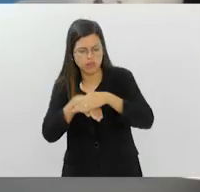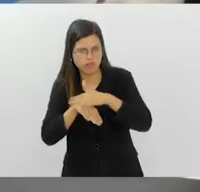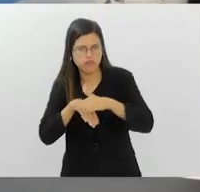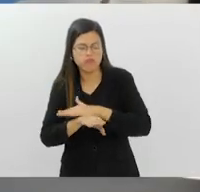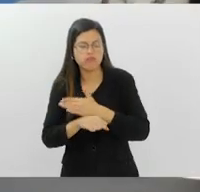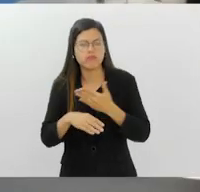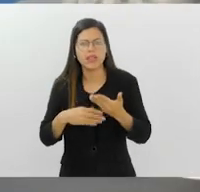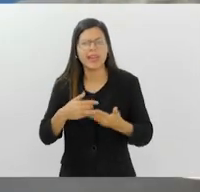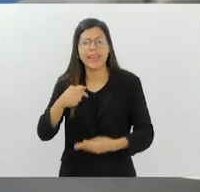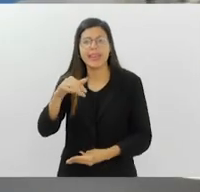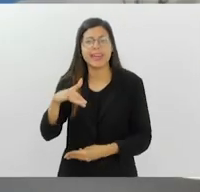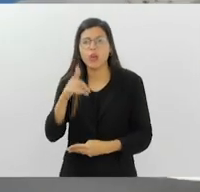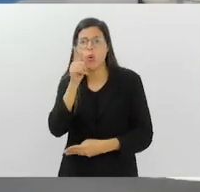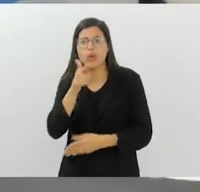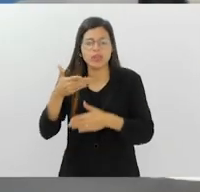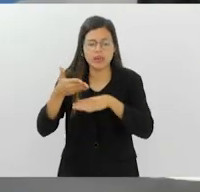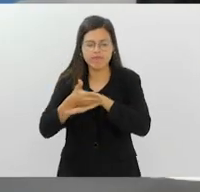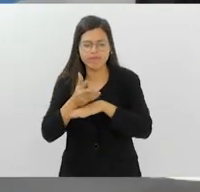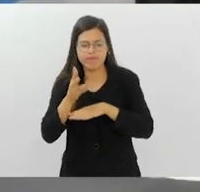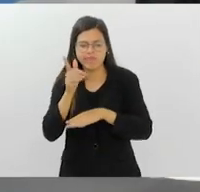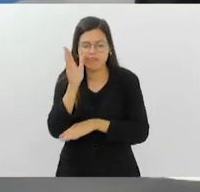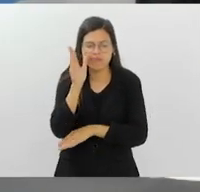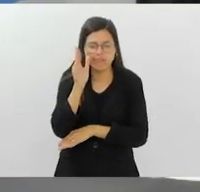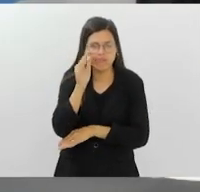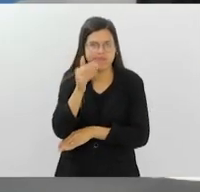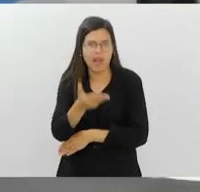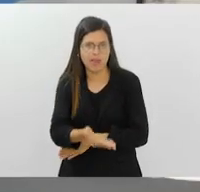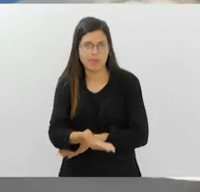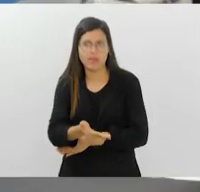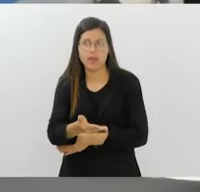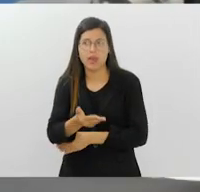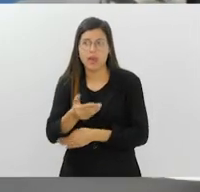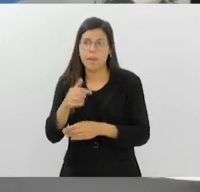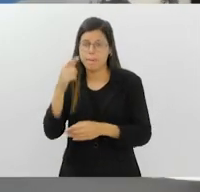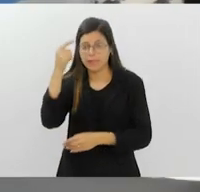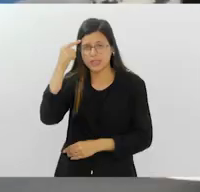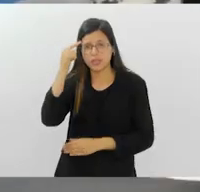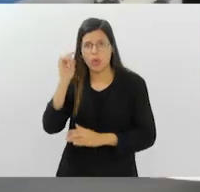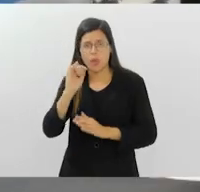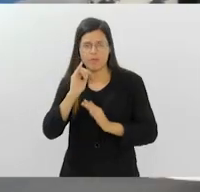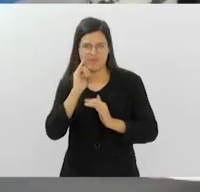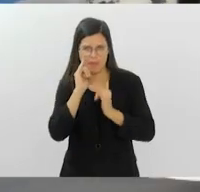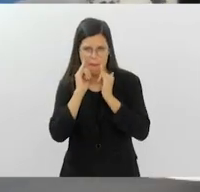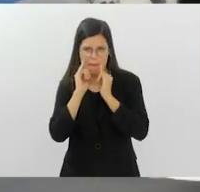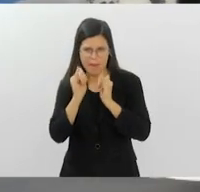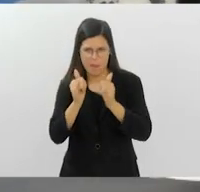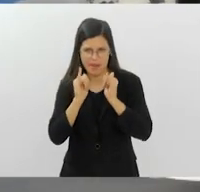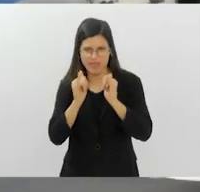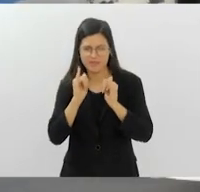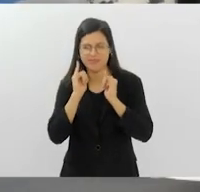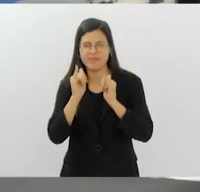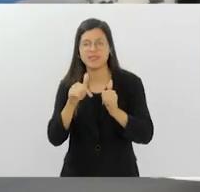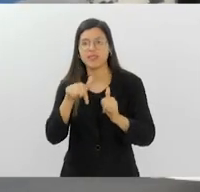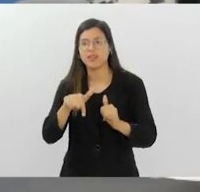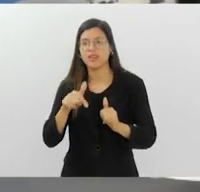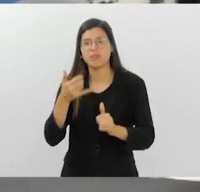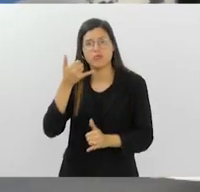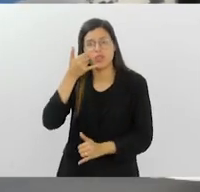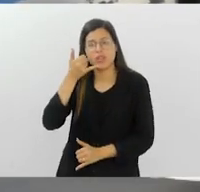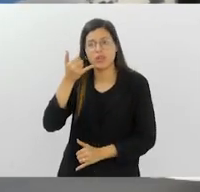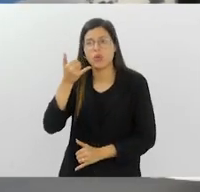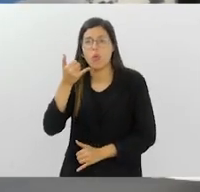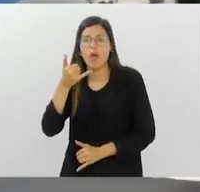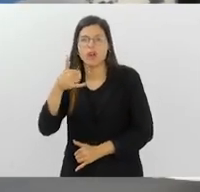dados quem tem acesso a eles pensando que hoje a propaganda tá no nosso celular a gente pega o celular e pensa que tá com fome